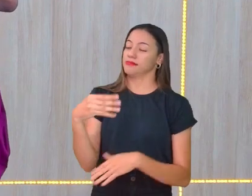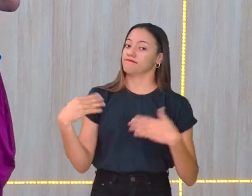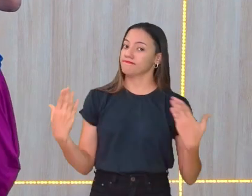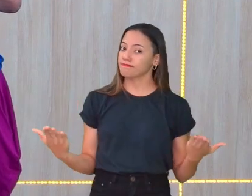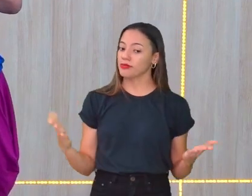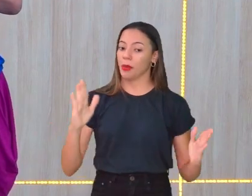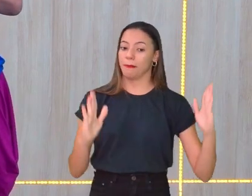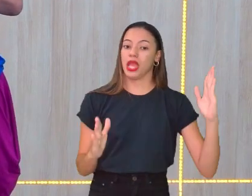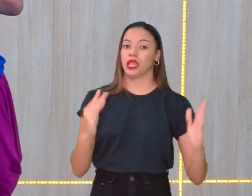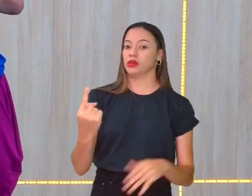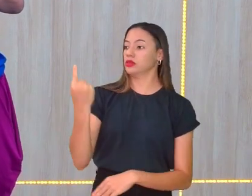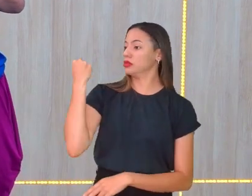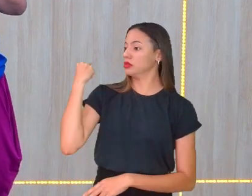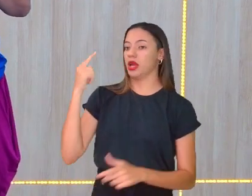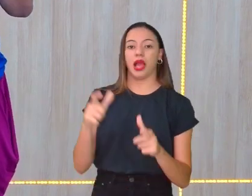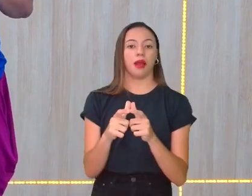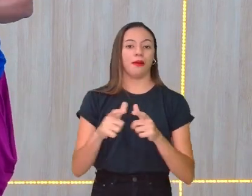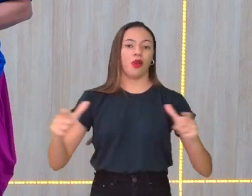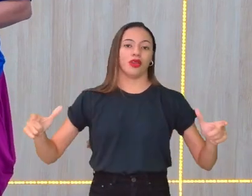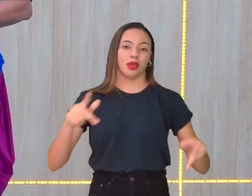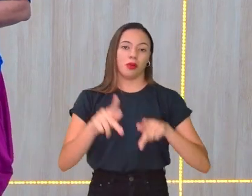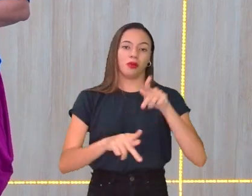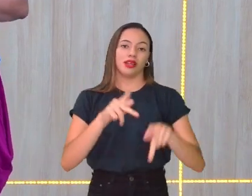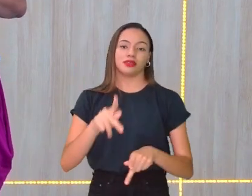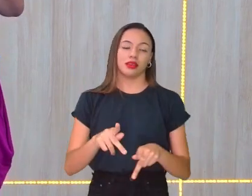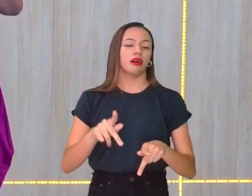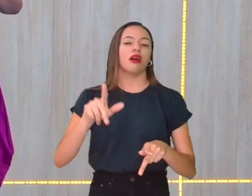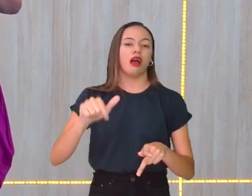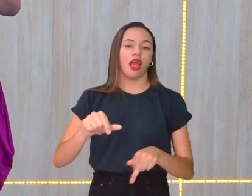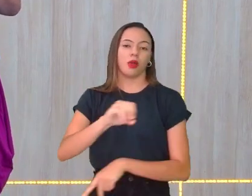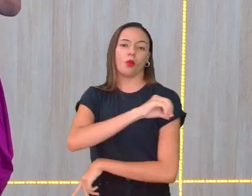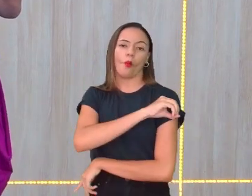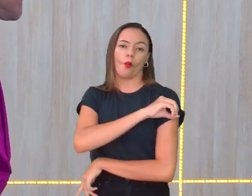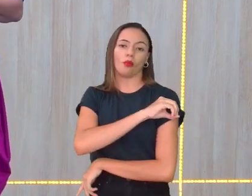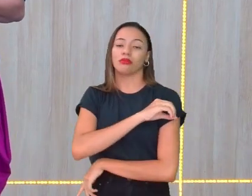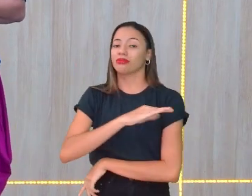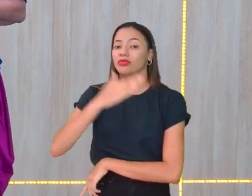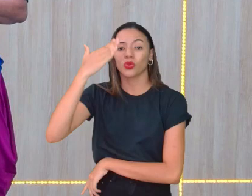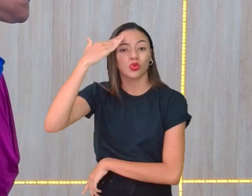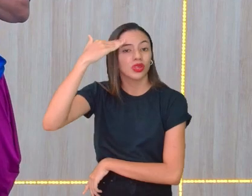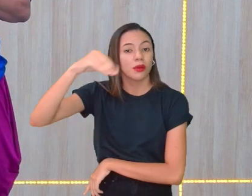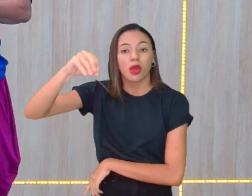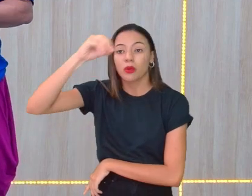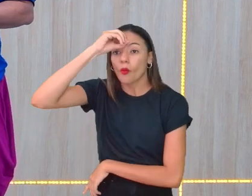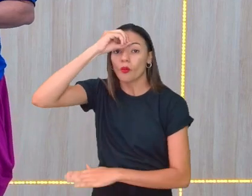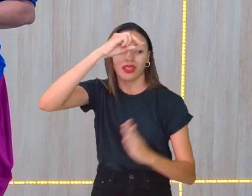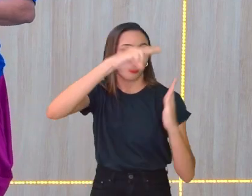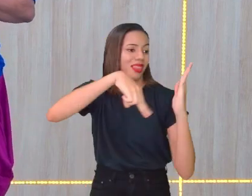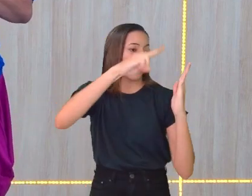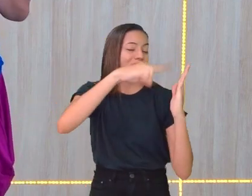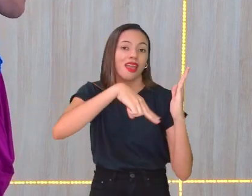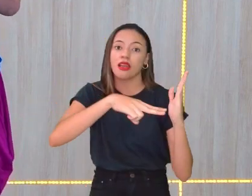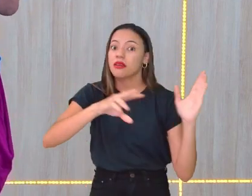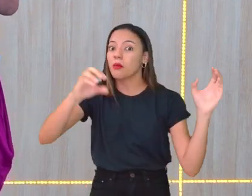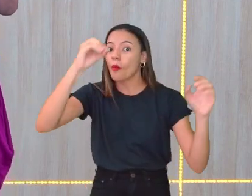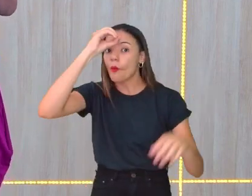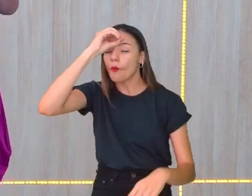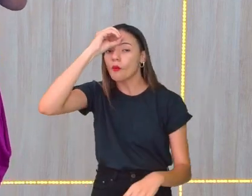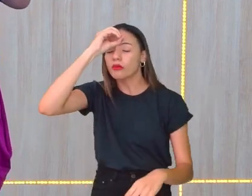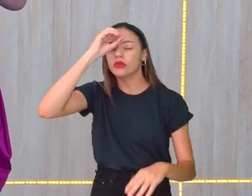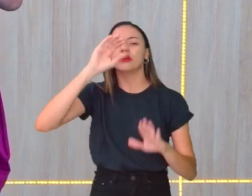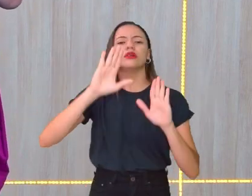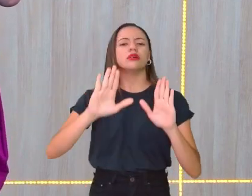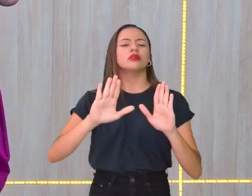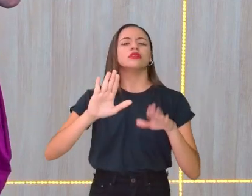a maioria da população era analfabeta. Eles não sabiam ler, eles não tinham instrução. Só quem tinha